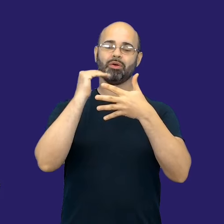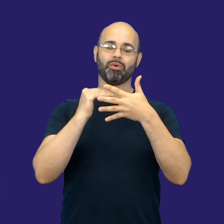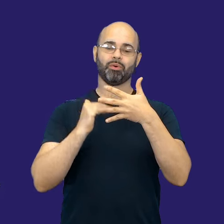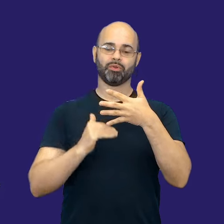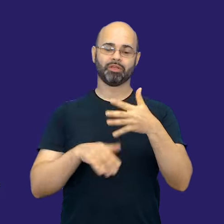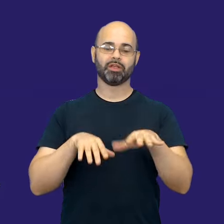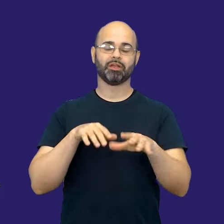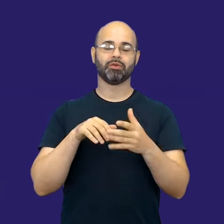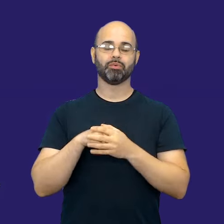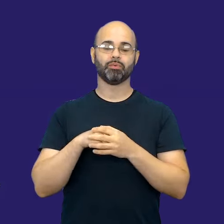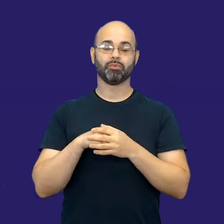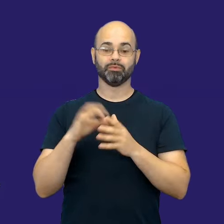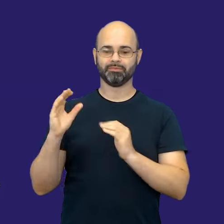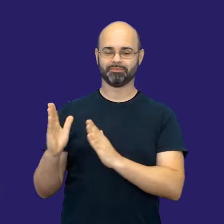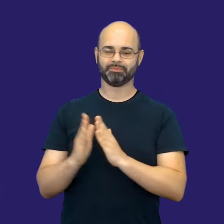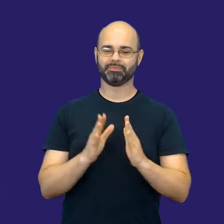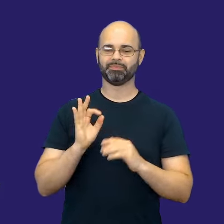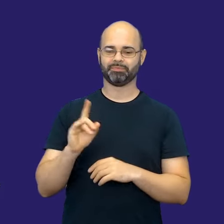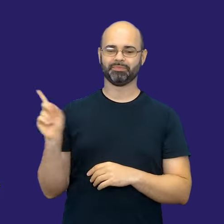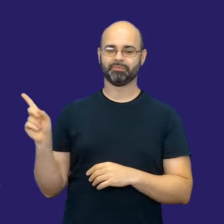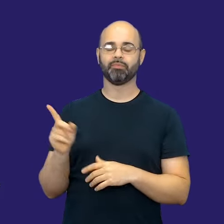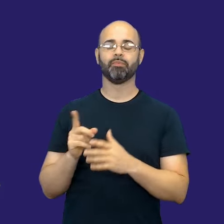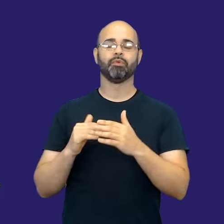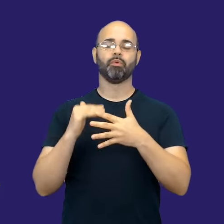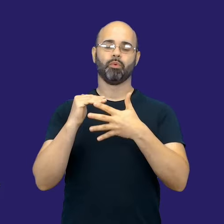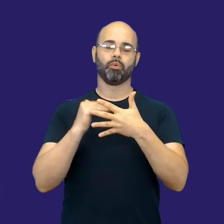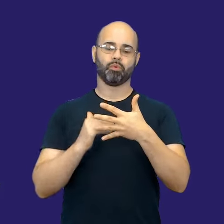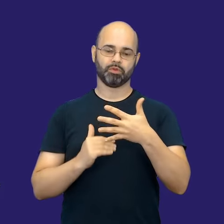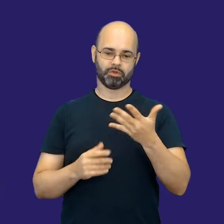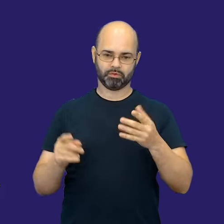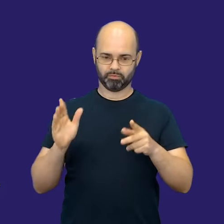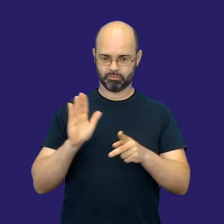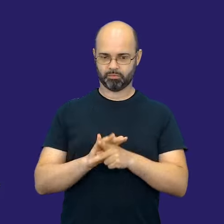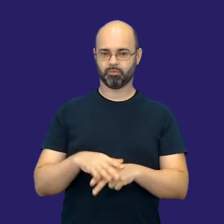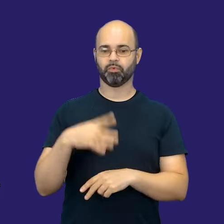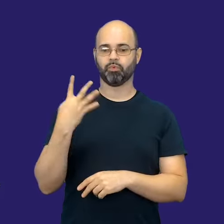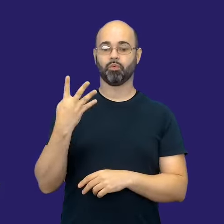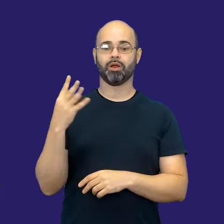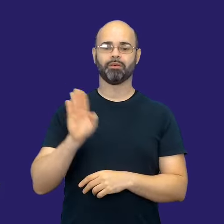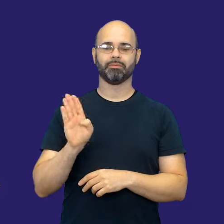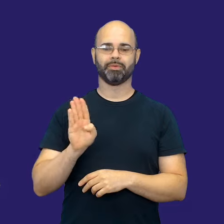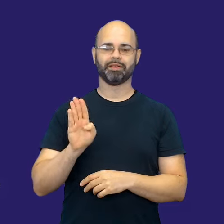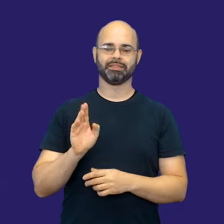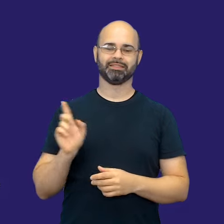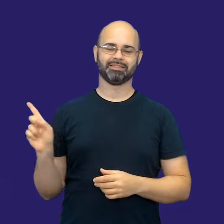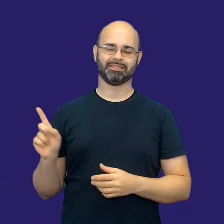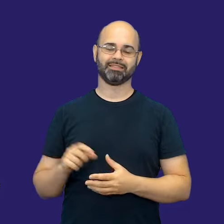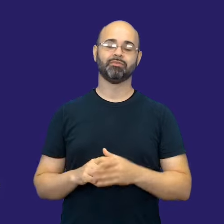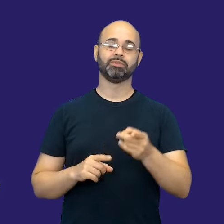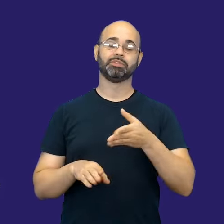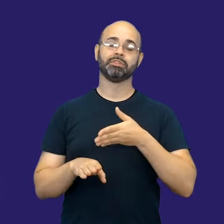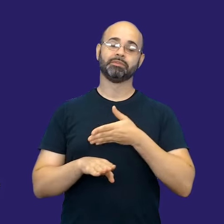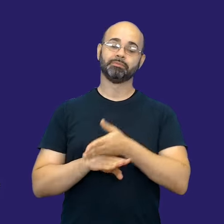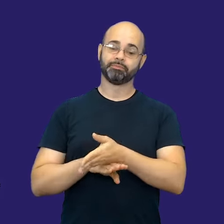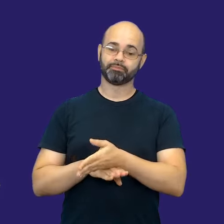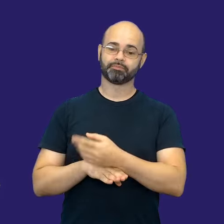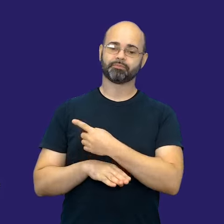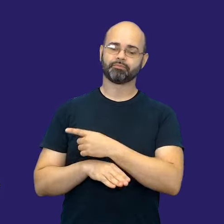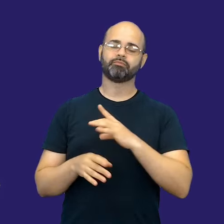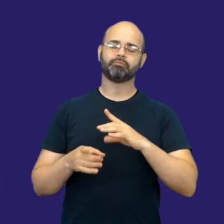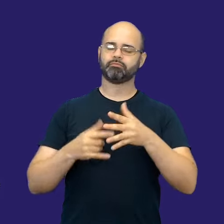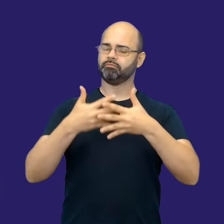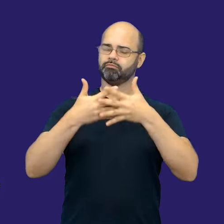favor. Isso, gente, roteiro formativo do 4º bimestre, tá bom? Você acessando lá, você vai ter esse